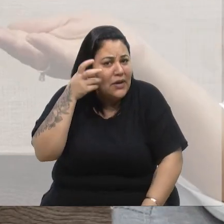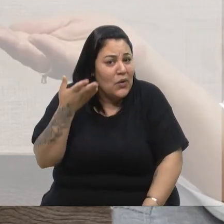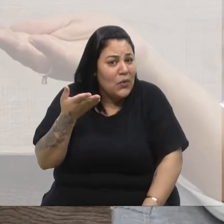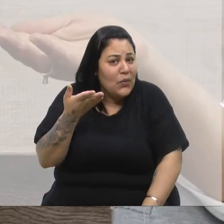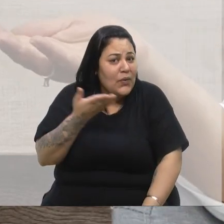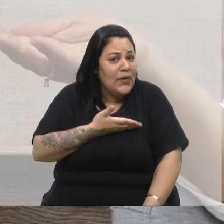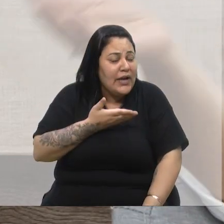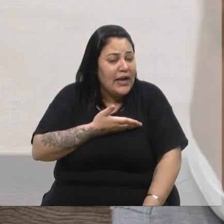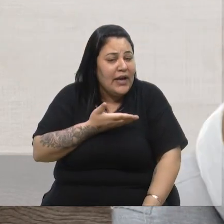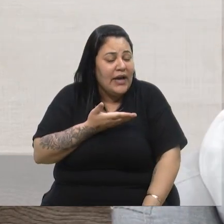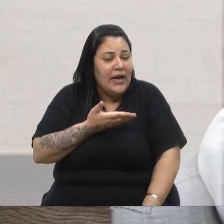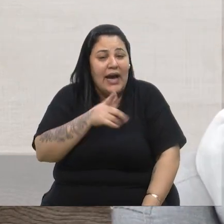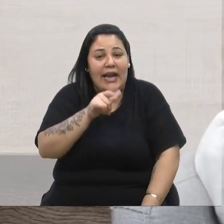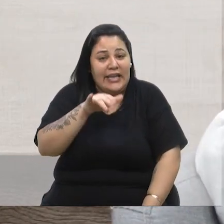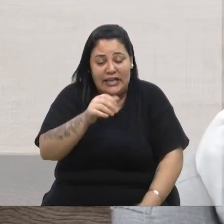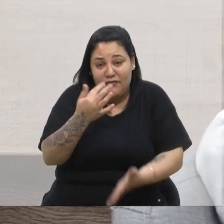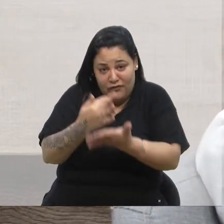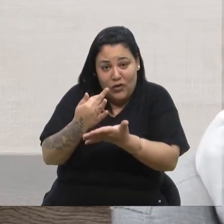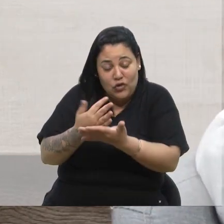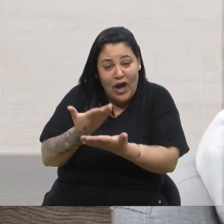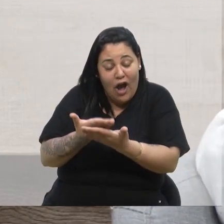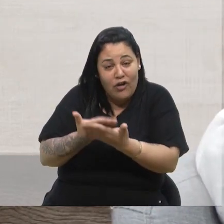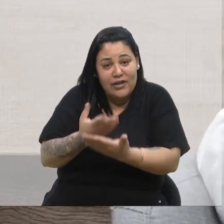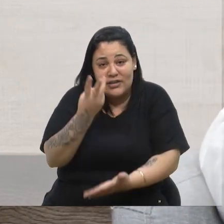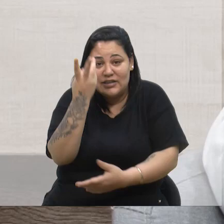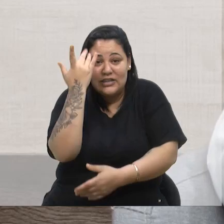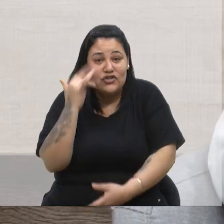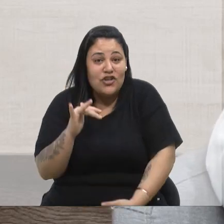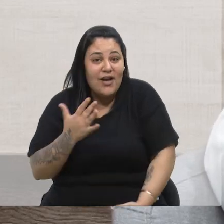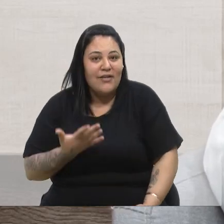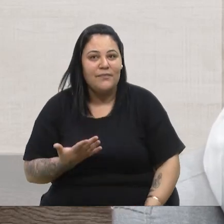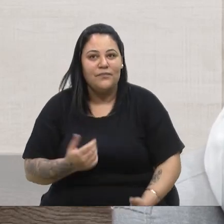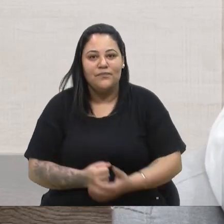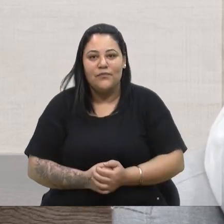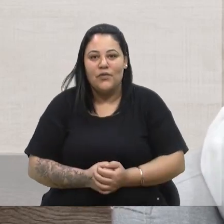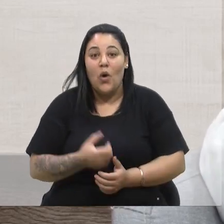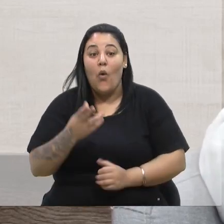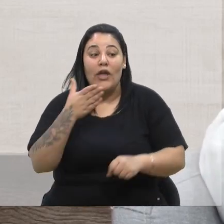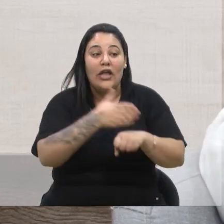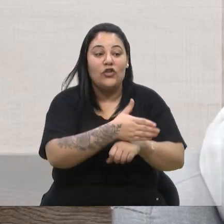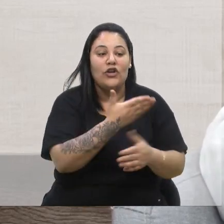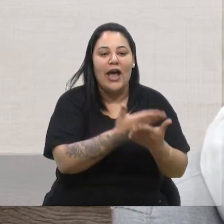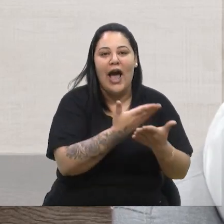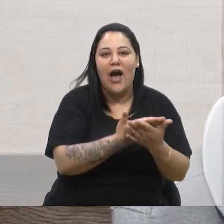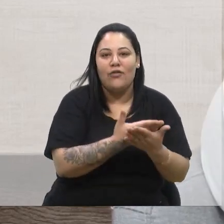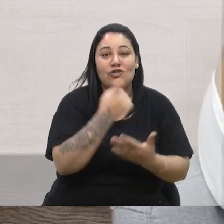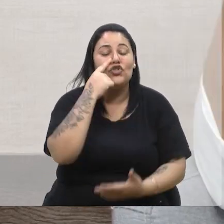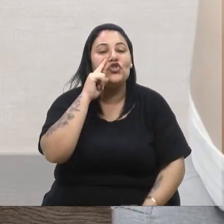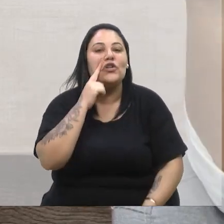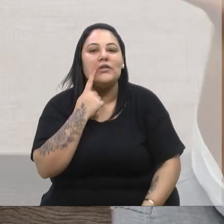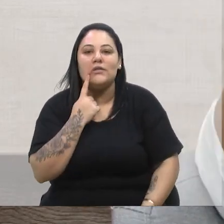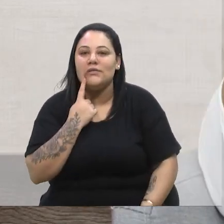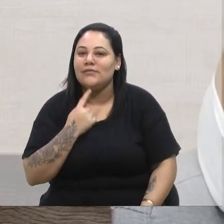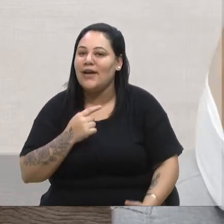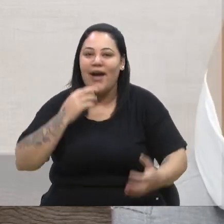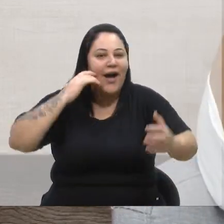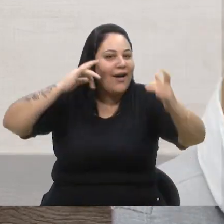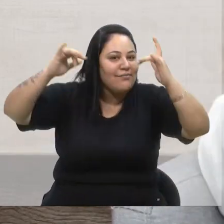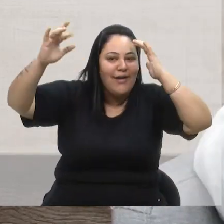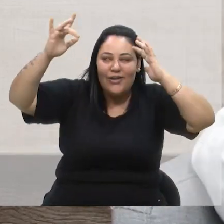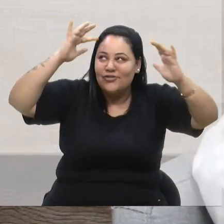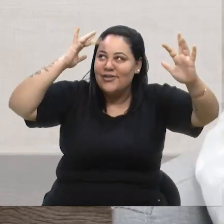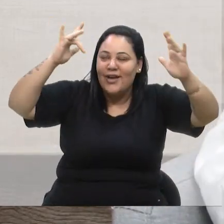da Lina, que não foi à aula 3 dias, que chegou chorosa na sala de aula, e daí a gente pode viajar